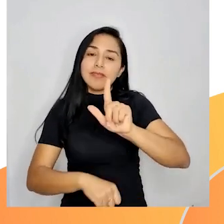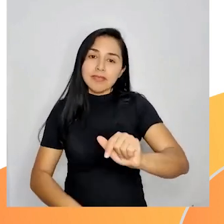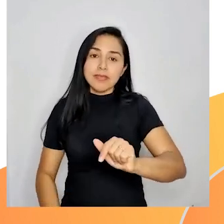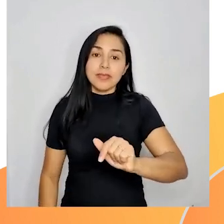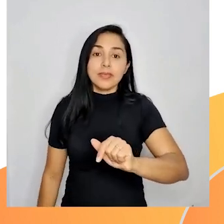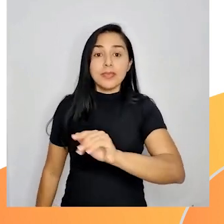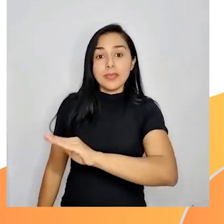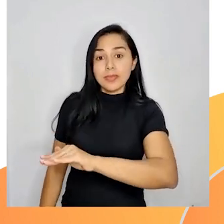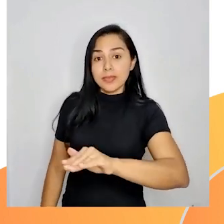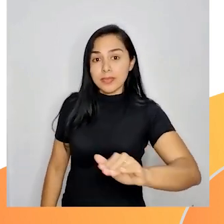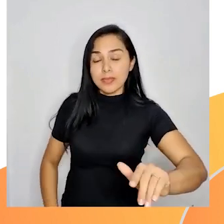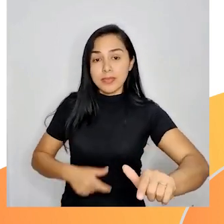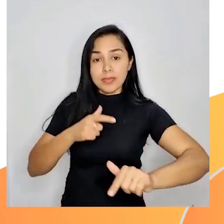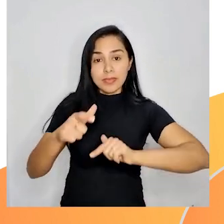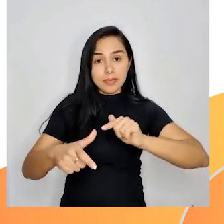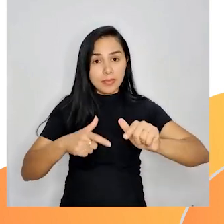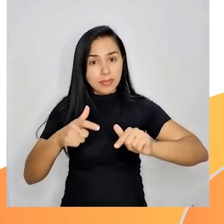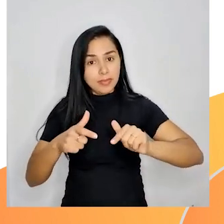carvoeiros, os